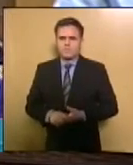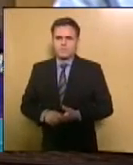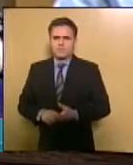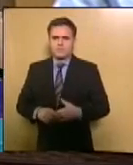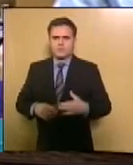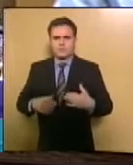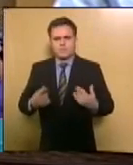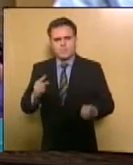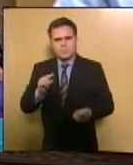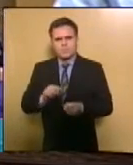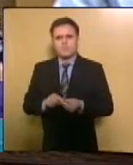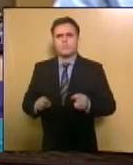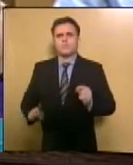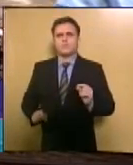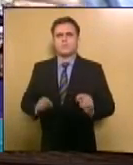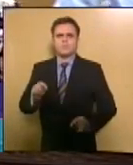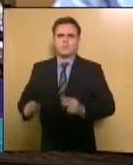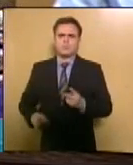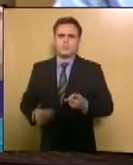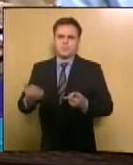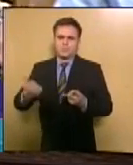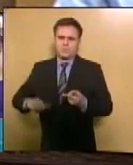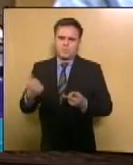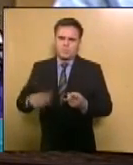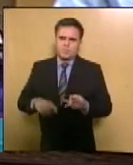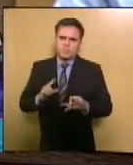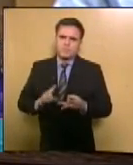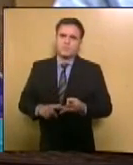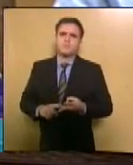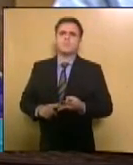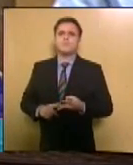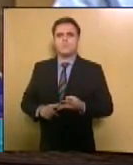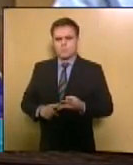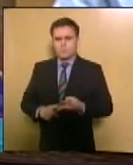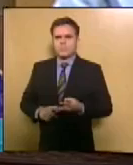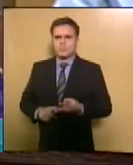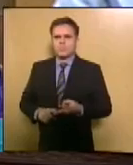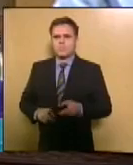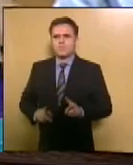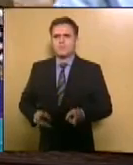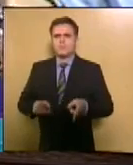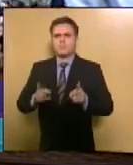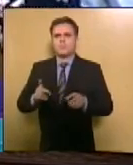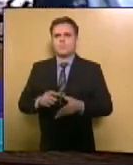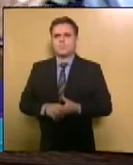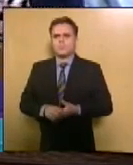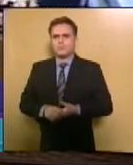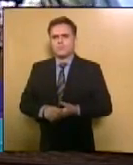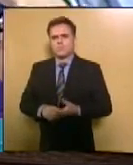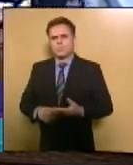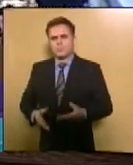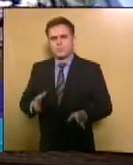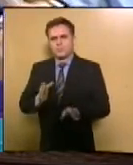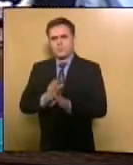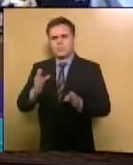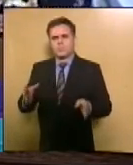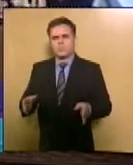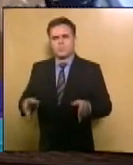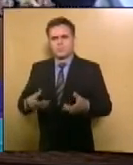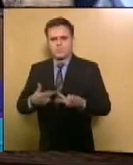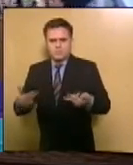metas com essas com essa essa ação das ações empregadas e aí se eu vou falar aqui de apreensões de drogas de